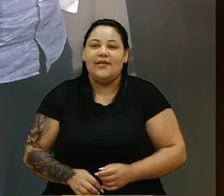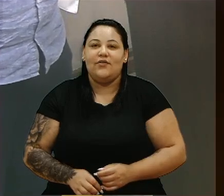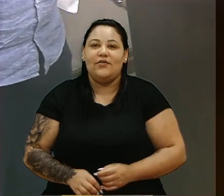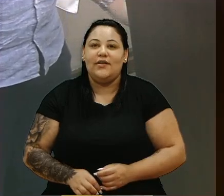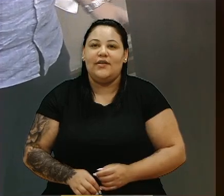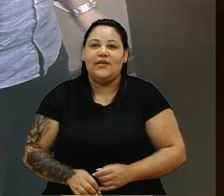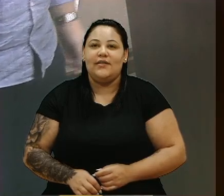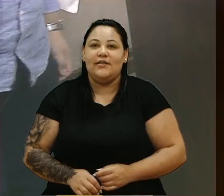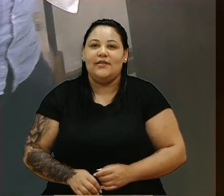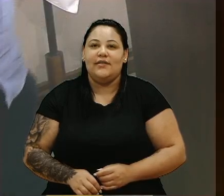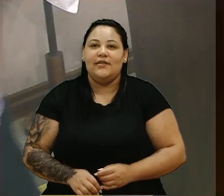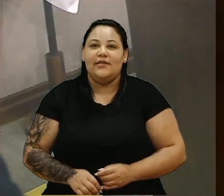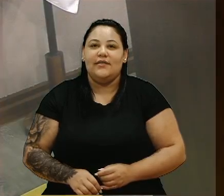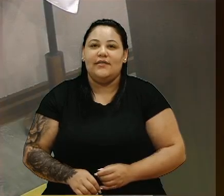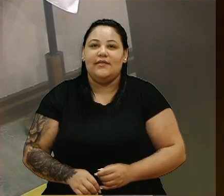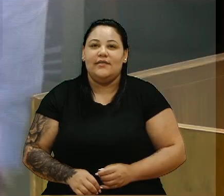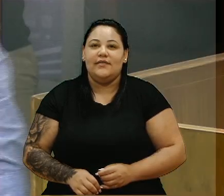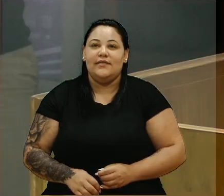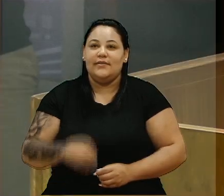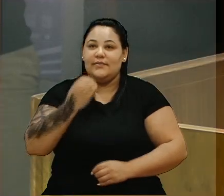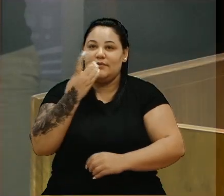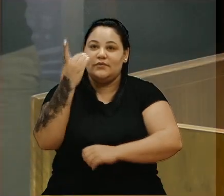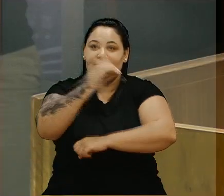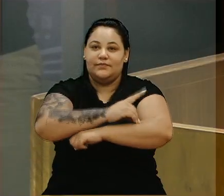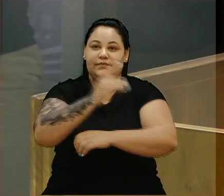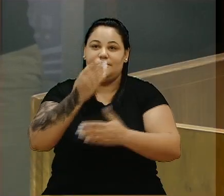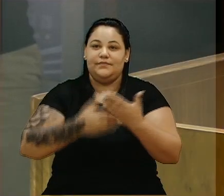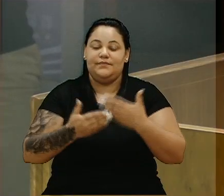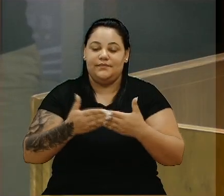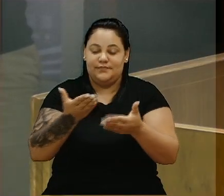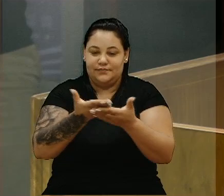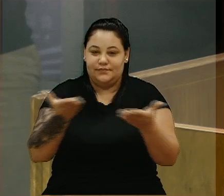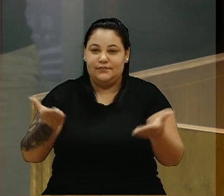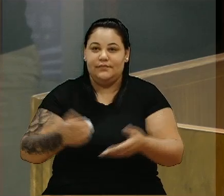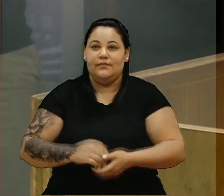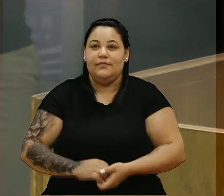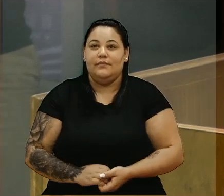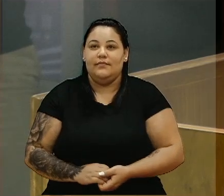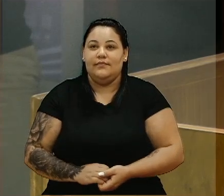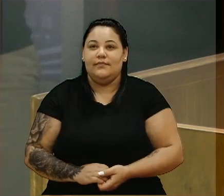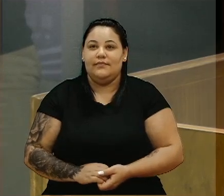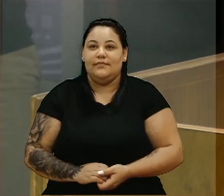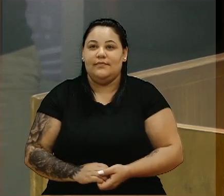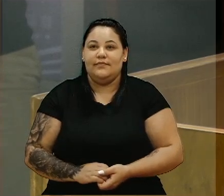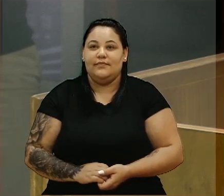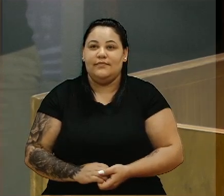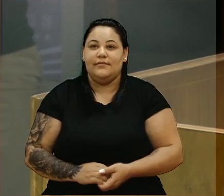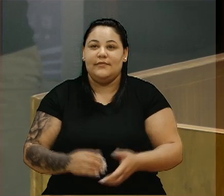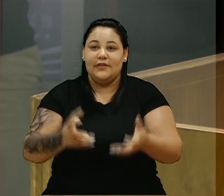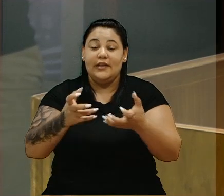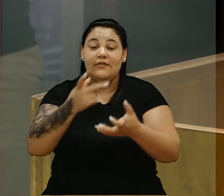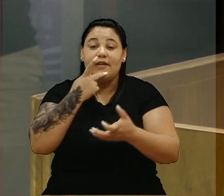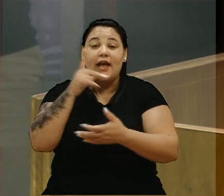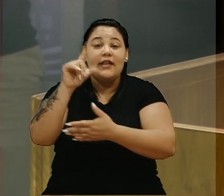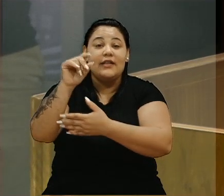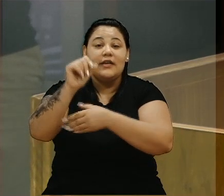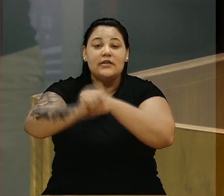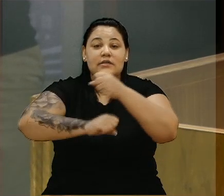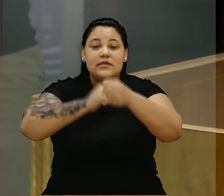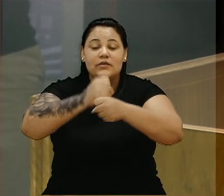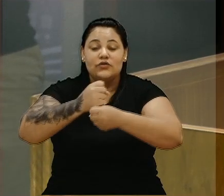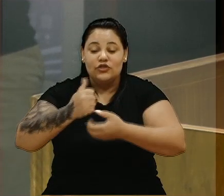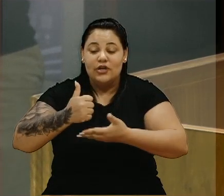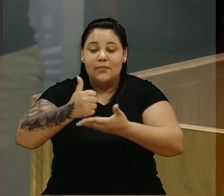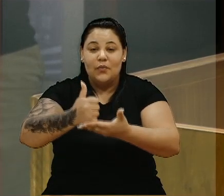Tá. Bom dia a todos. Gostaria de agradecer pelos 10 anos de apoio de Câmara de